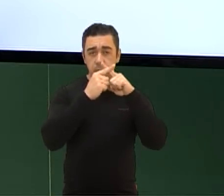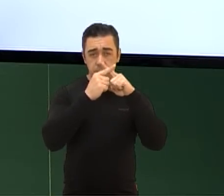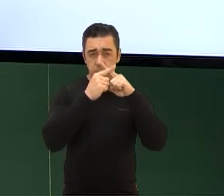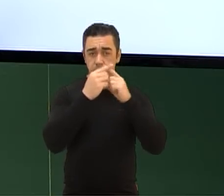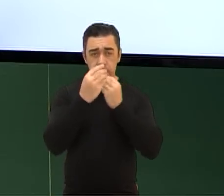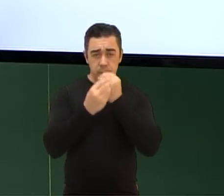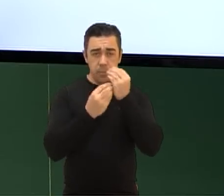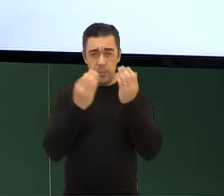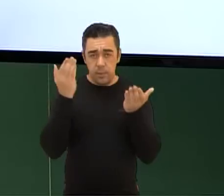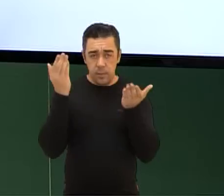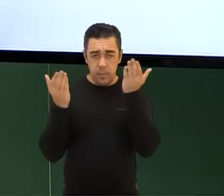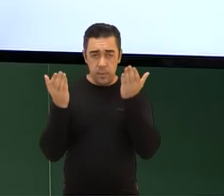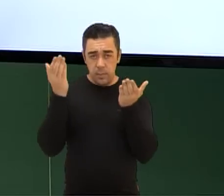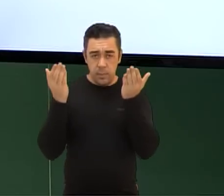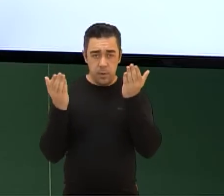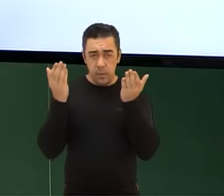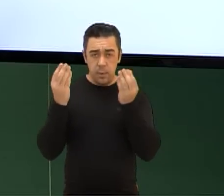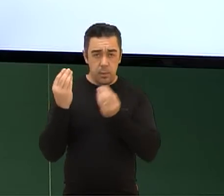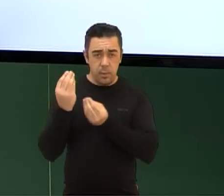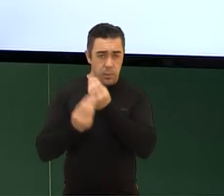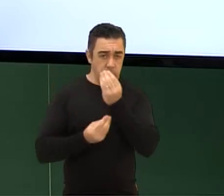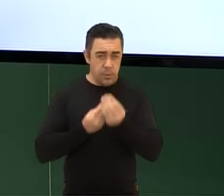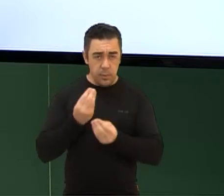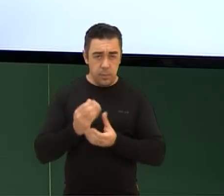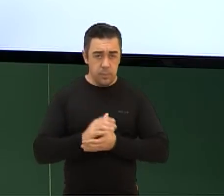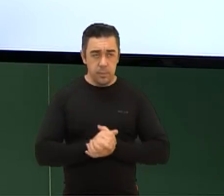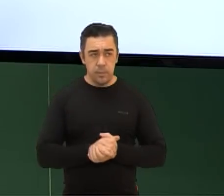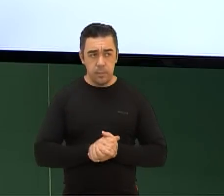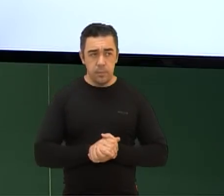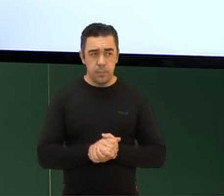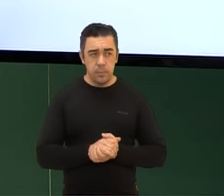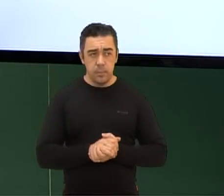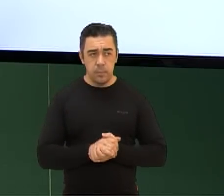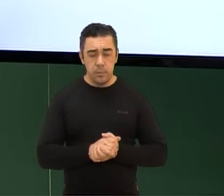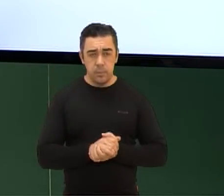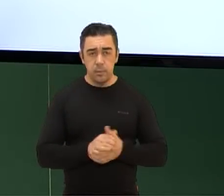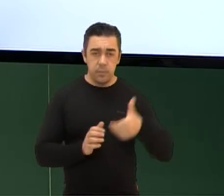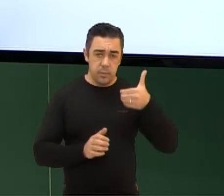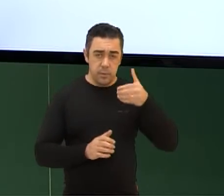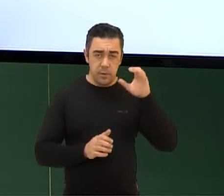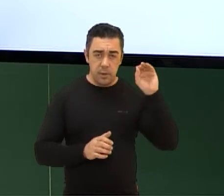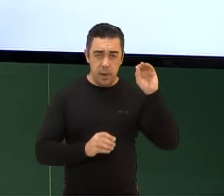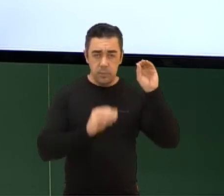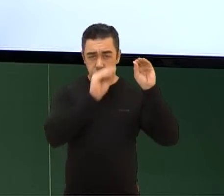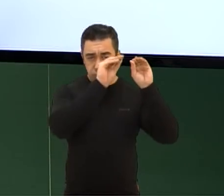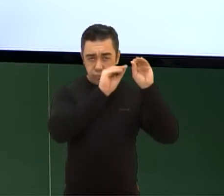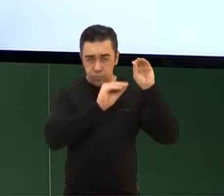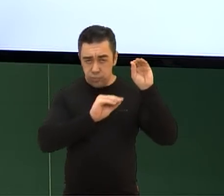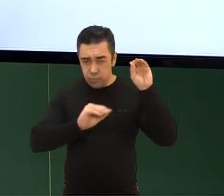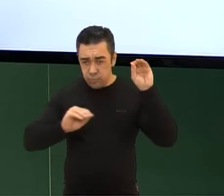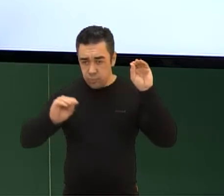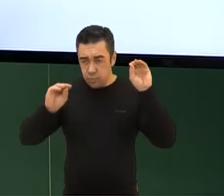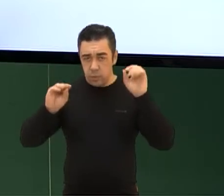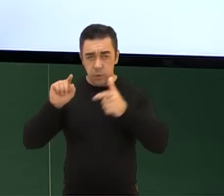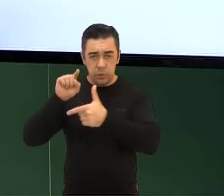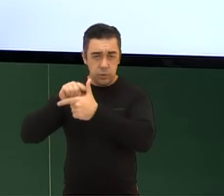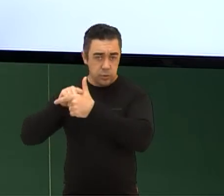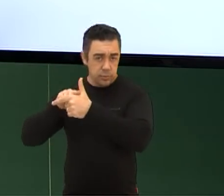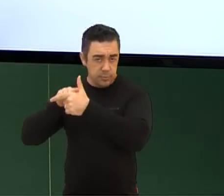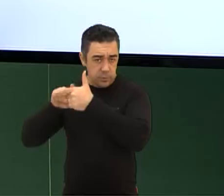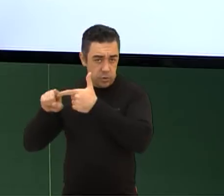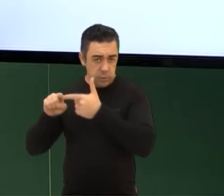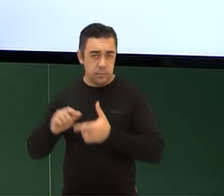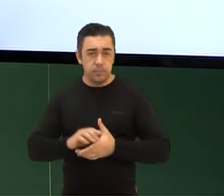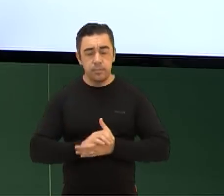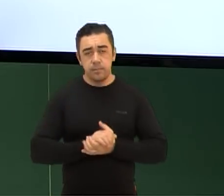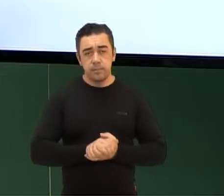nós equilibrarmos a nossa balança? Então, nós podemos passar esse 10 dividindo, tanto de um lado quanto